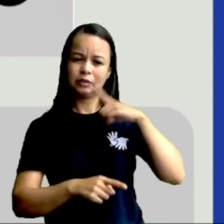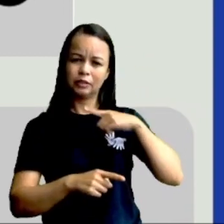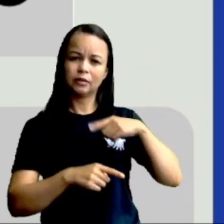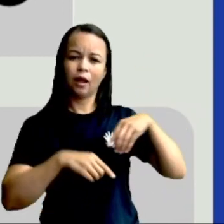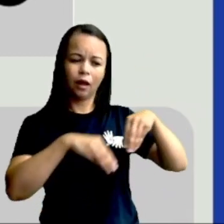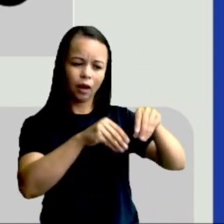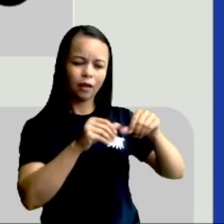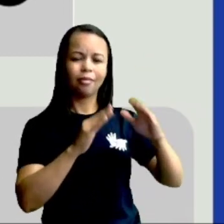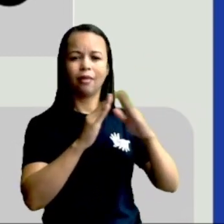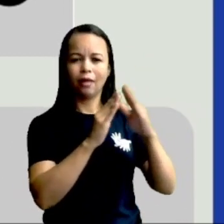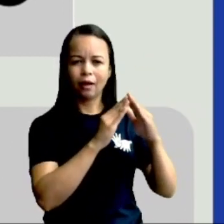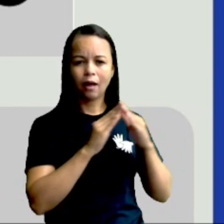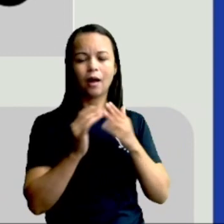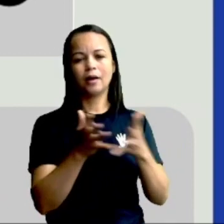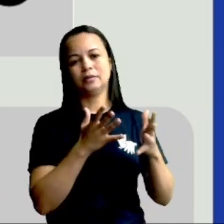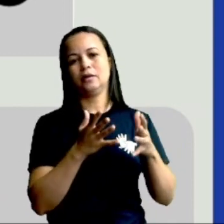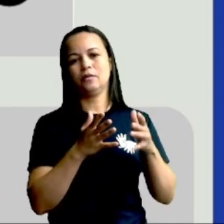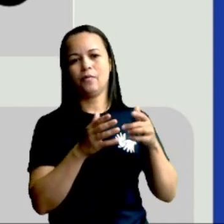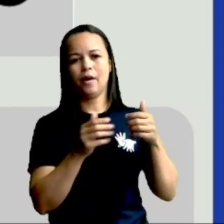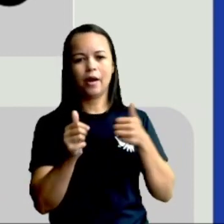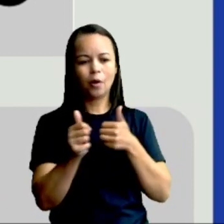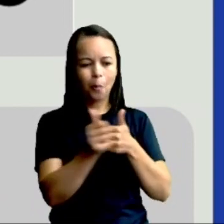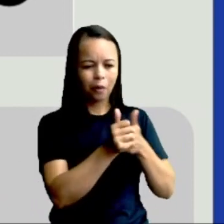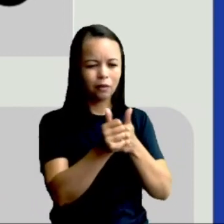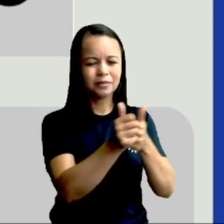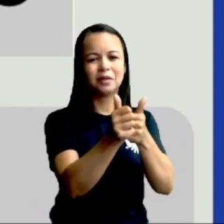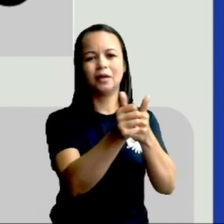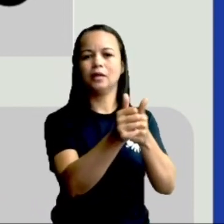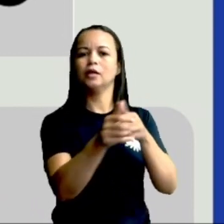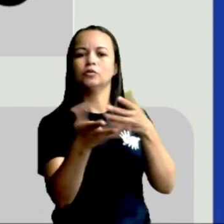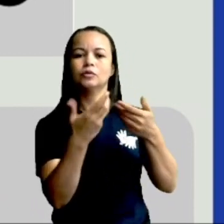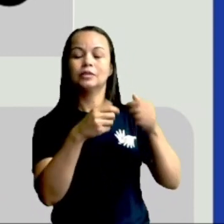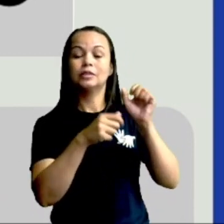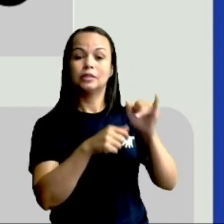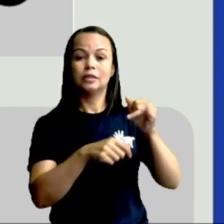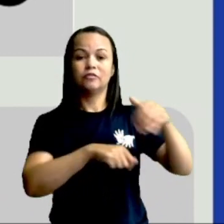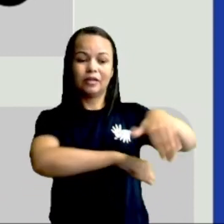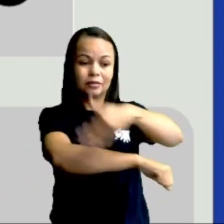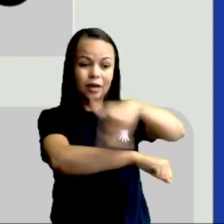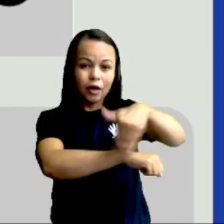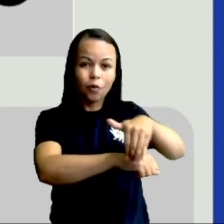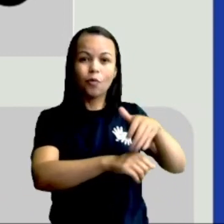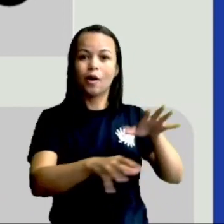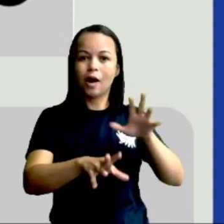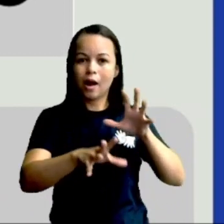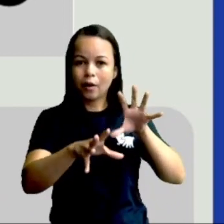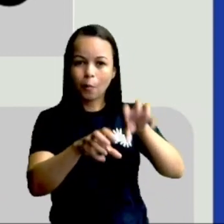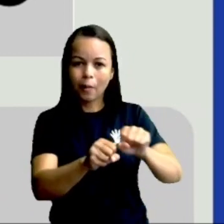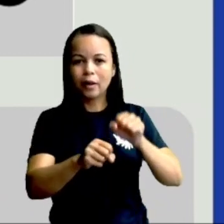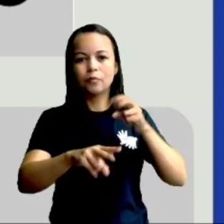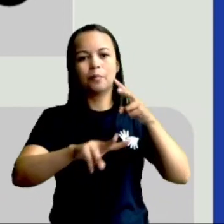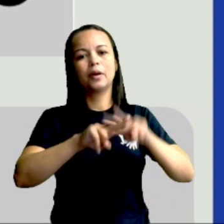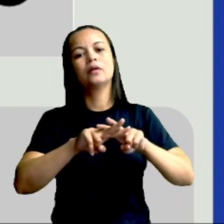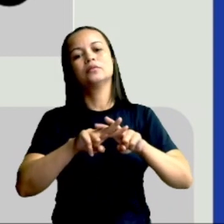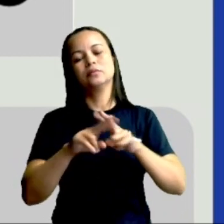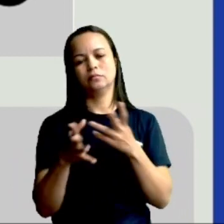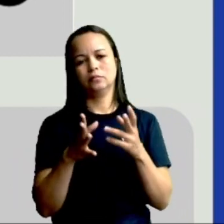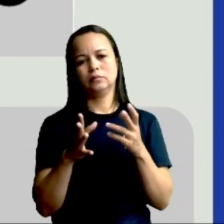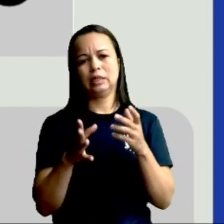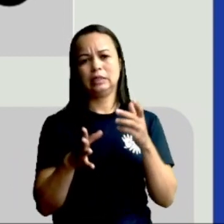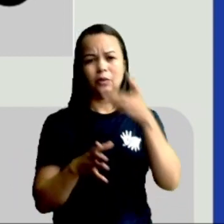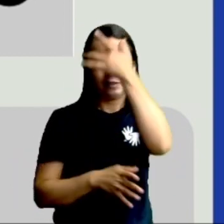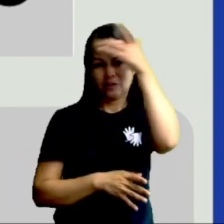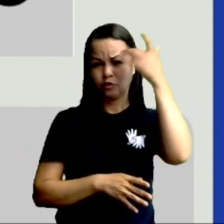eram perseguidos, se tivessem nas ruas, eles eram presos. Então, para onde essas pessoas